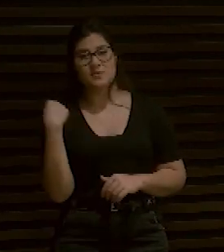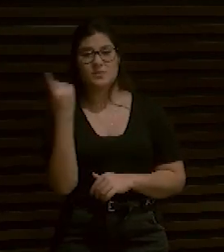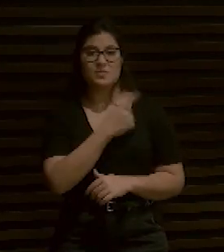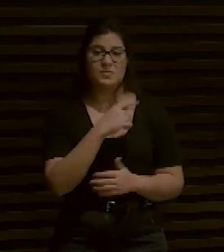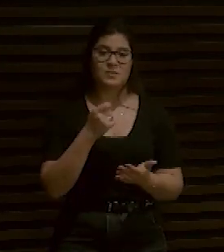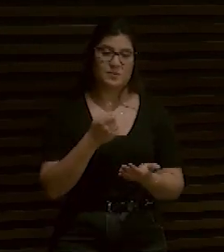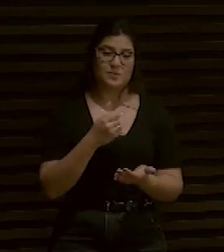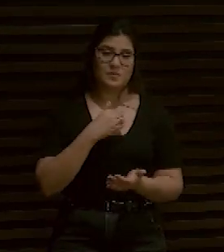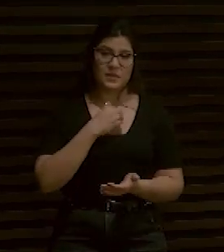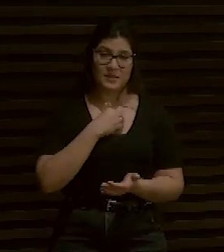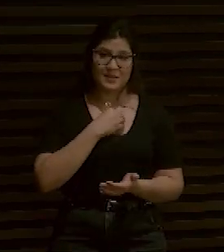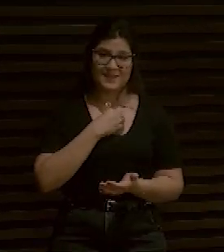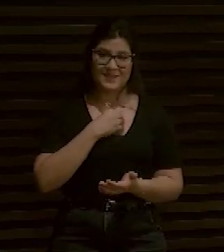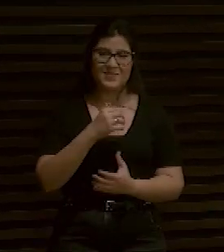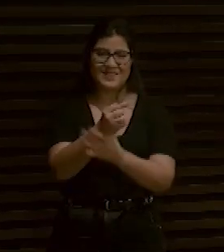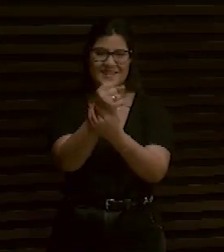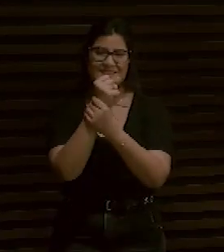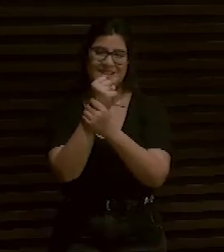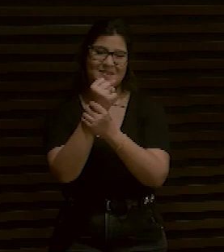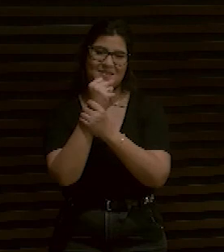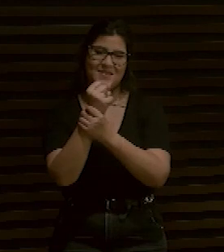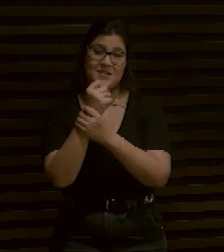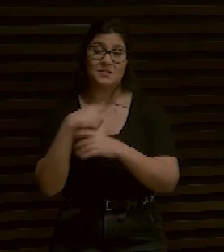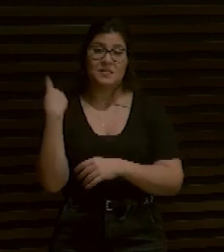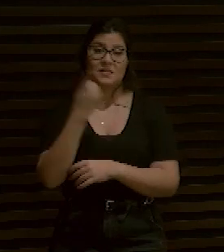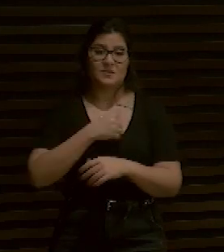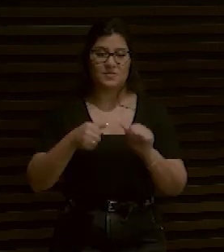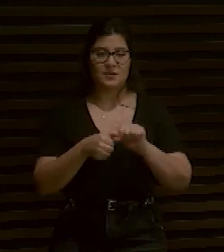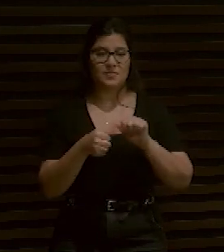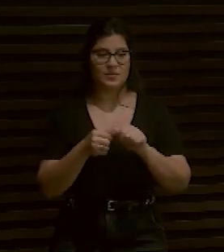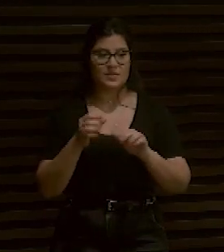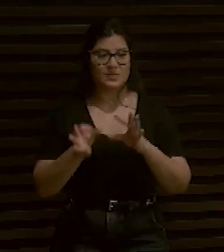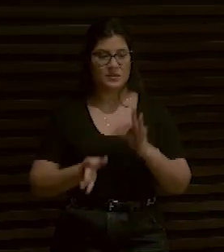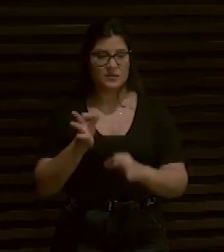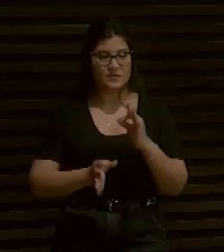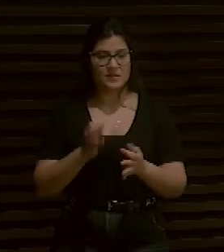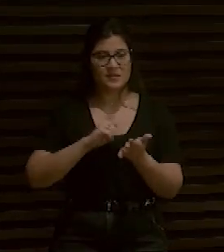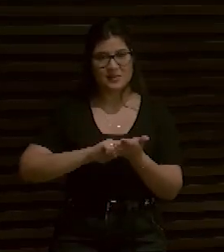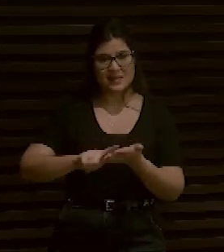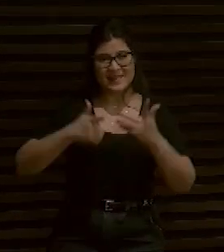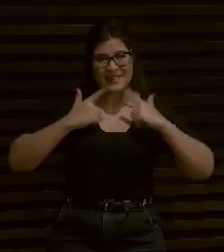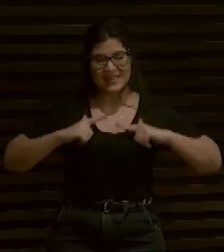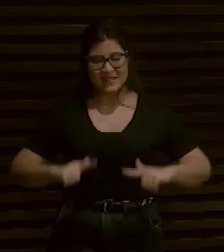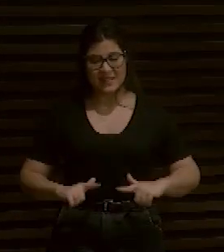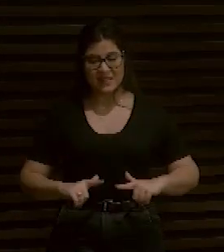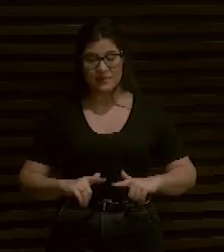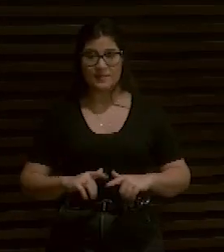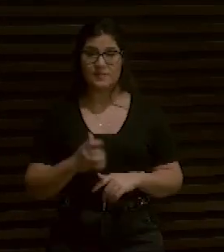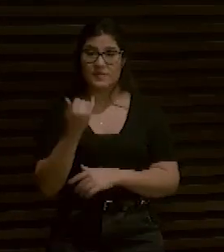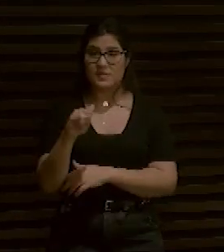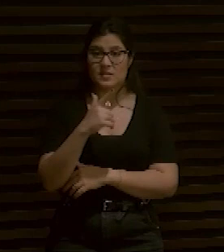isso que nos traz segurança. É isso que nos faz justificados. Igreja amada, sem Cristo, sem